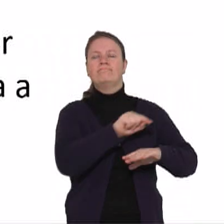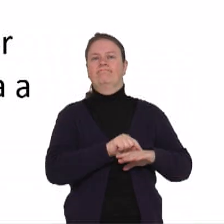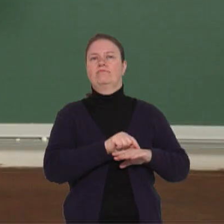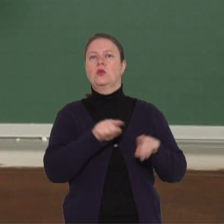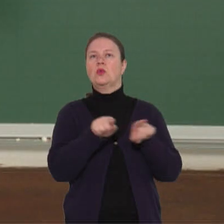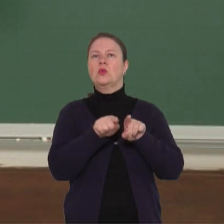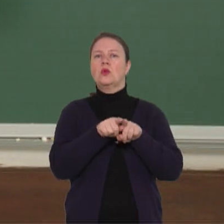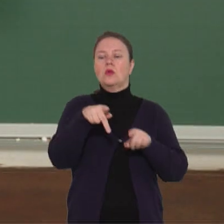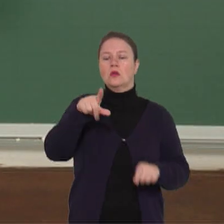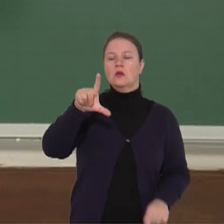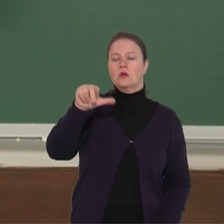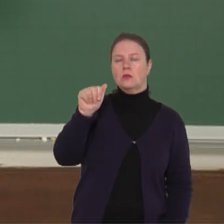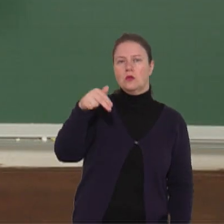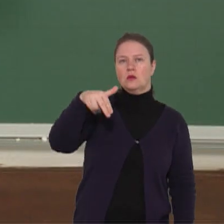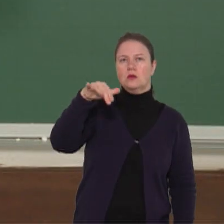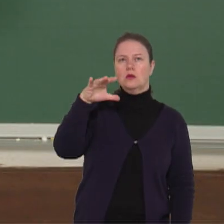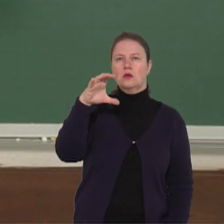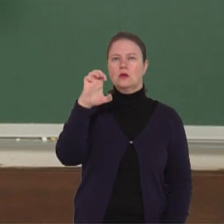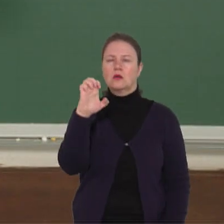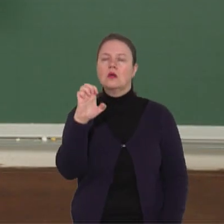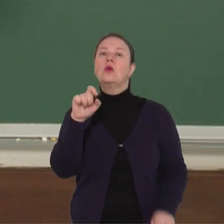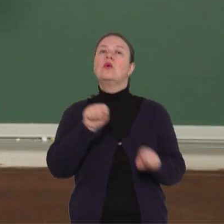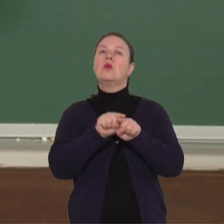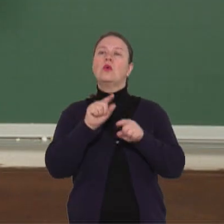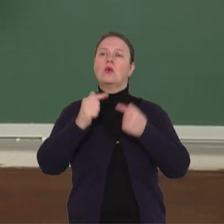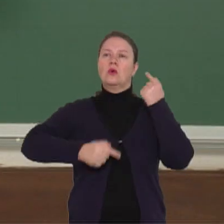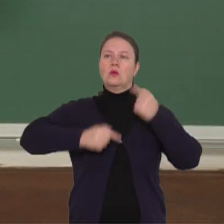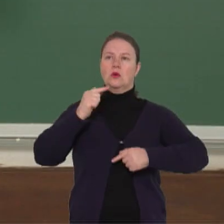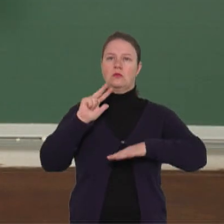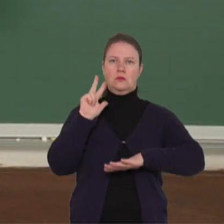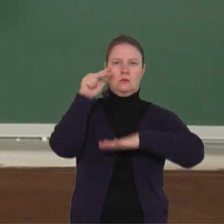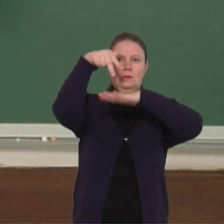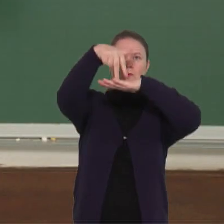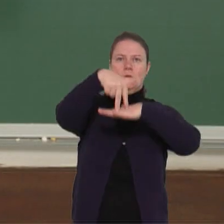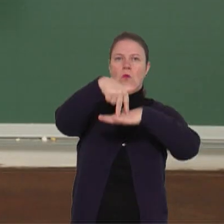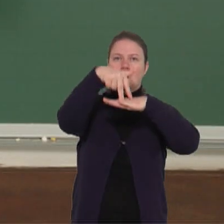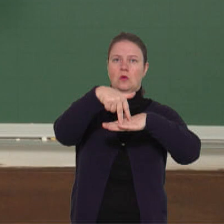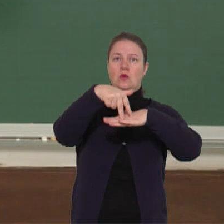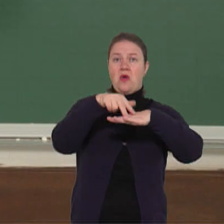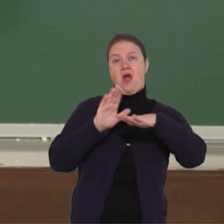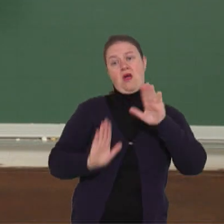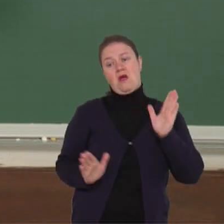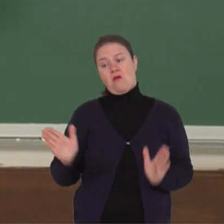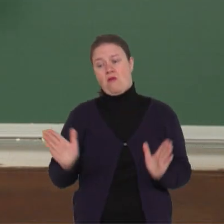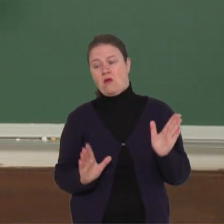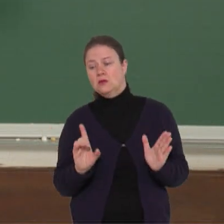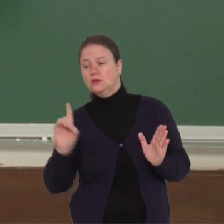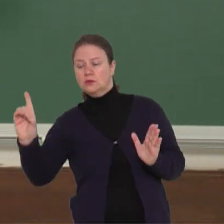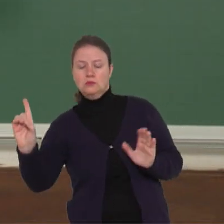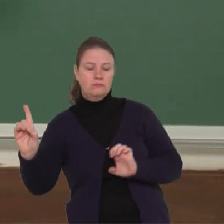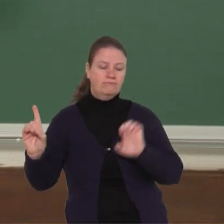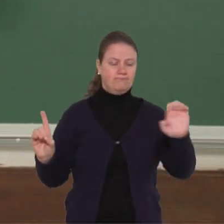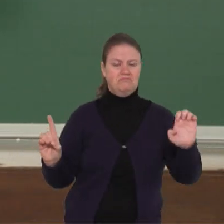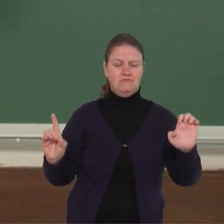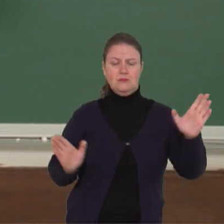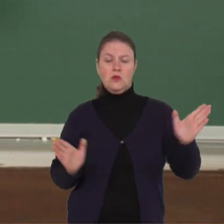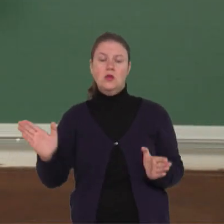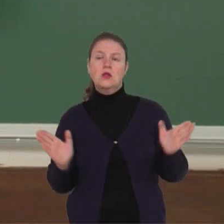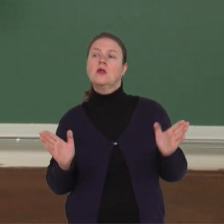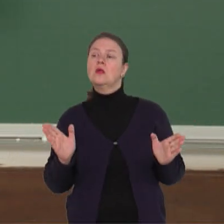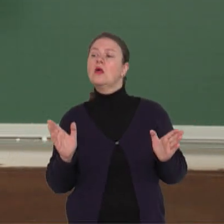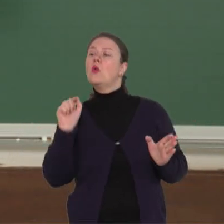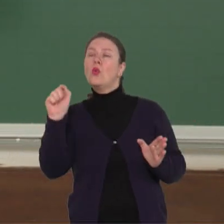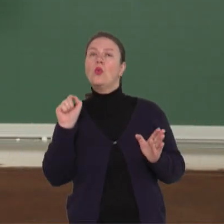aquele partido do centro, né? Então, ora ele vai para a direita, ora ele vai para a esquerda. Então ele vai de acordo com as